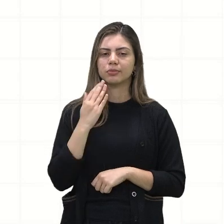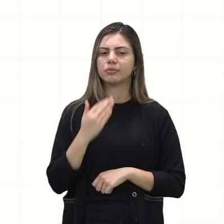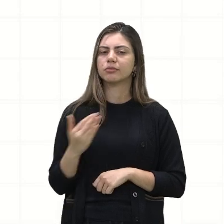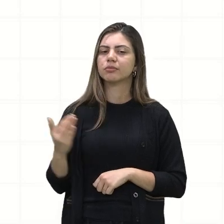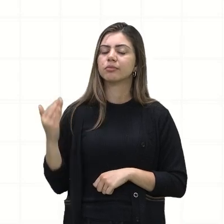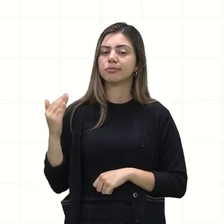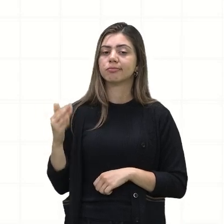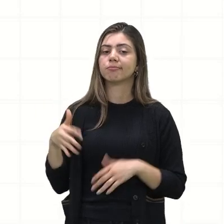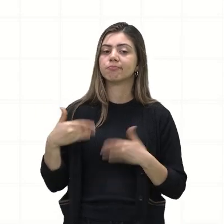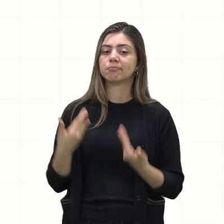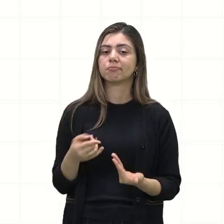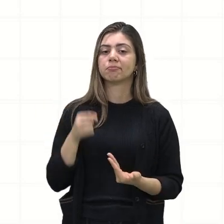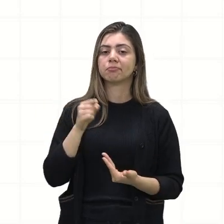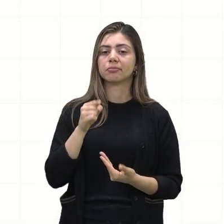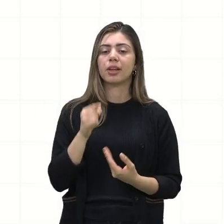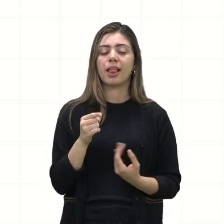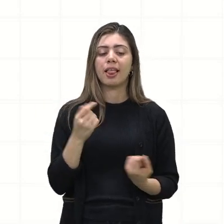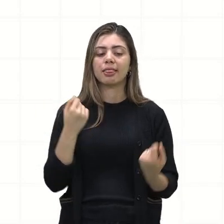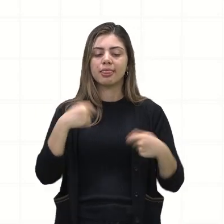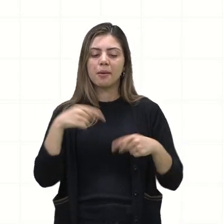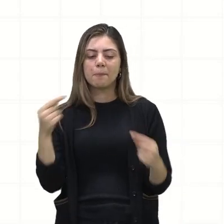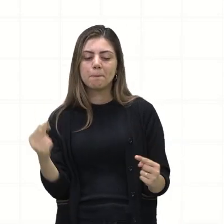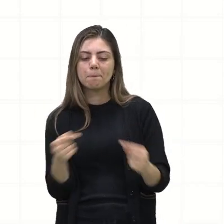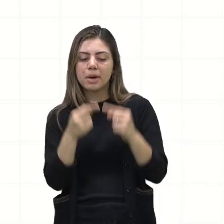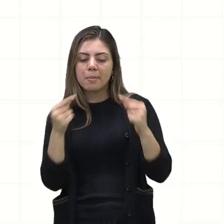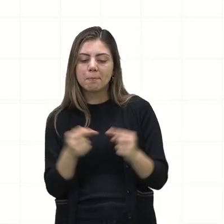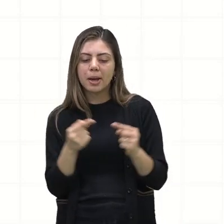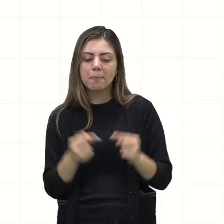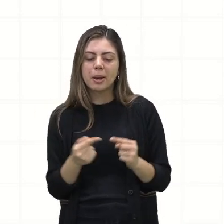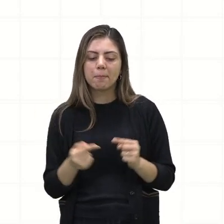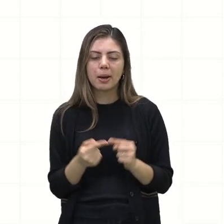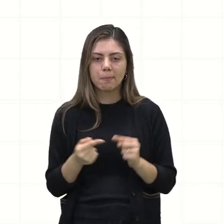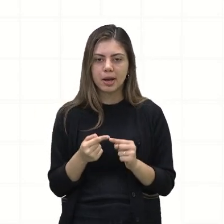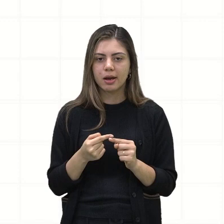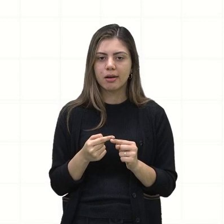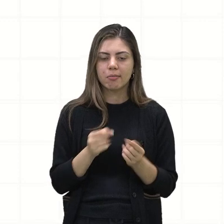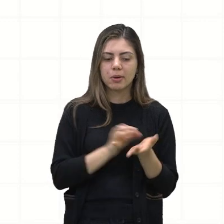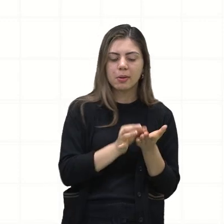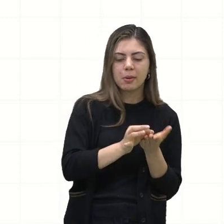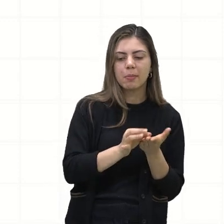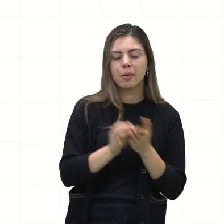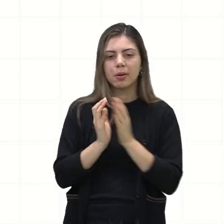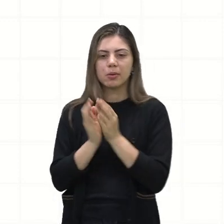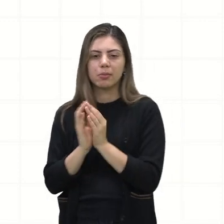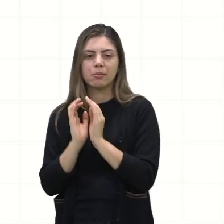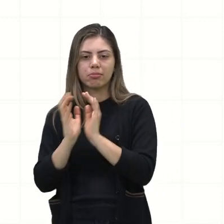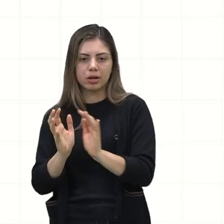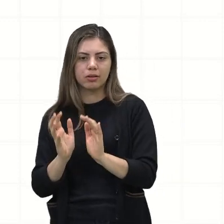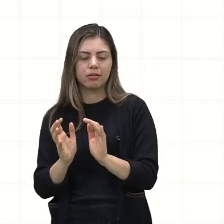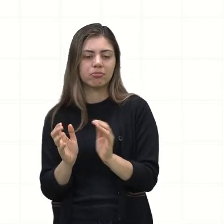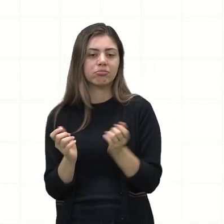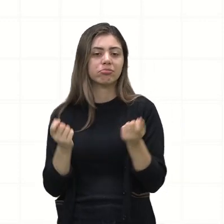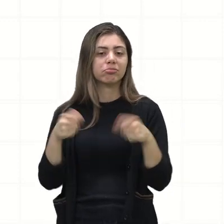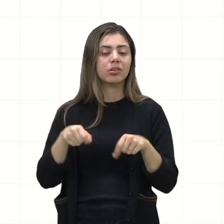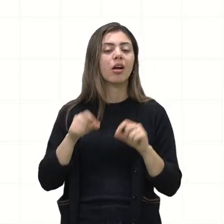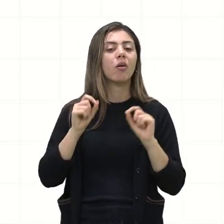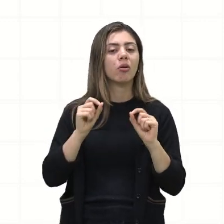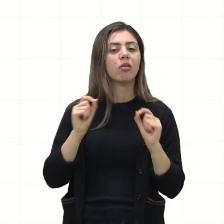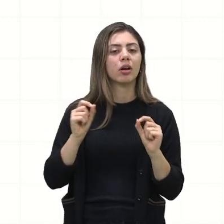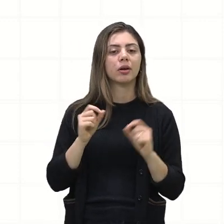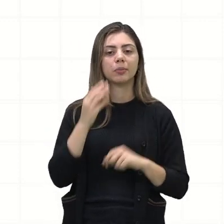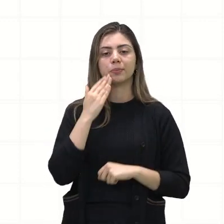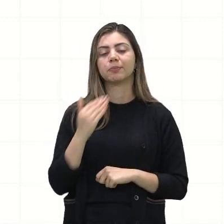Ó, o conjunto de todas as possibilidades possíveis do lançamento de uma moeda e um dado